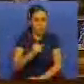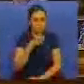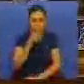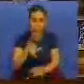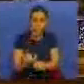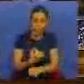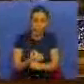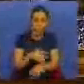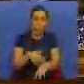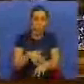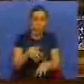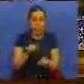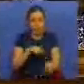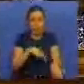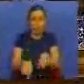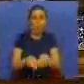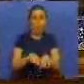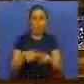atividade política.